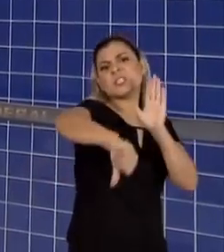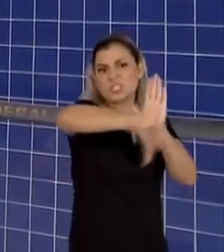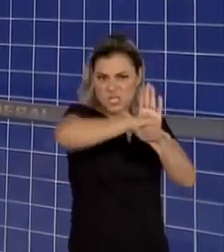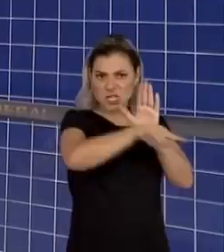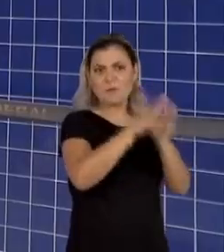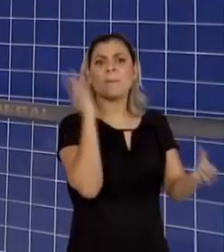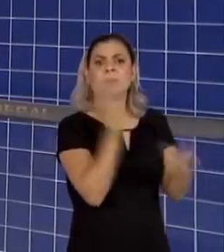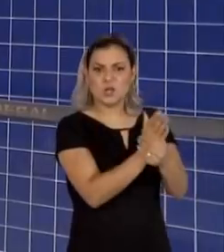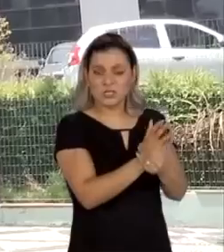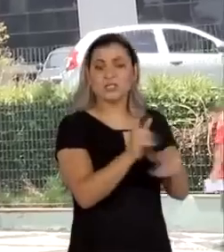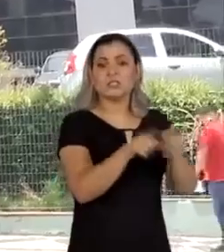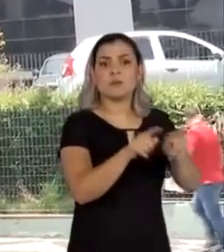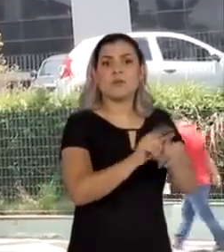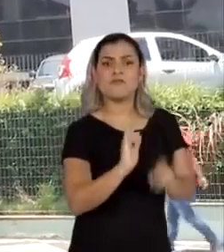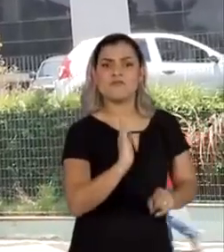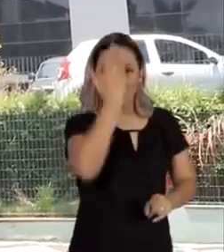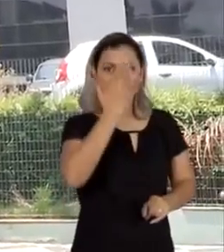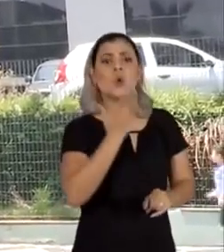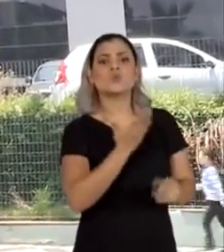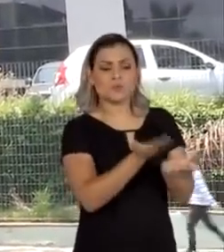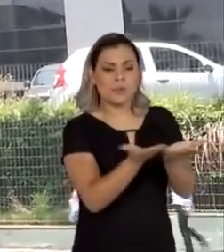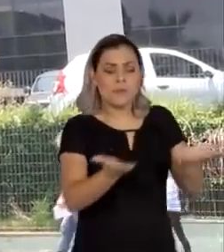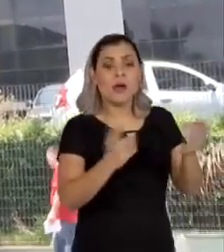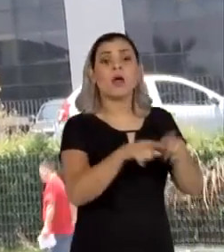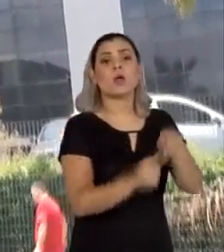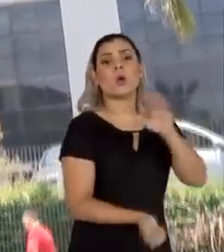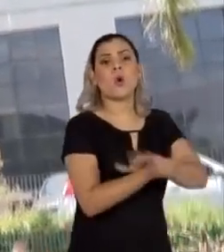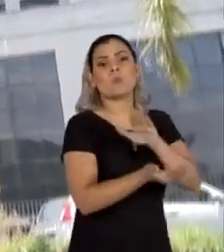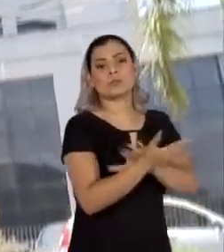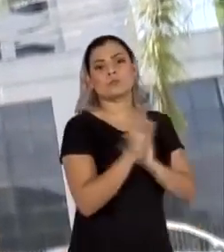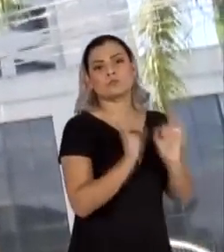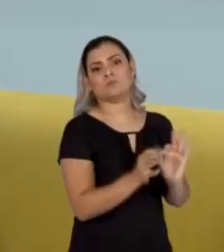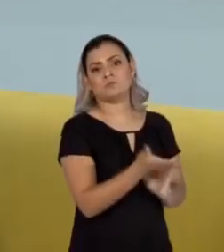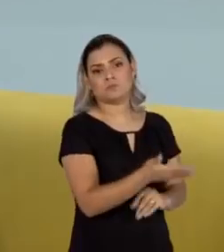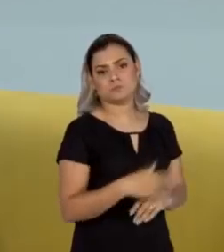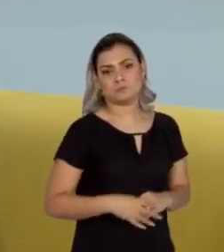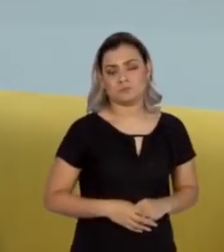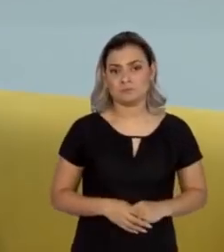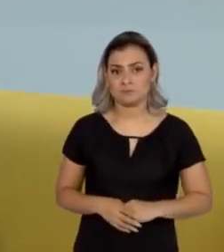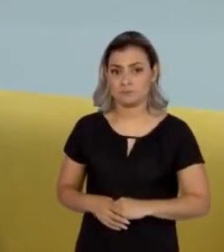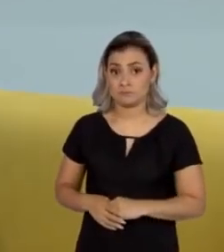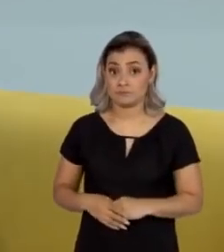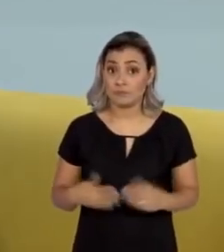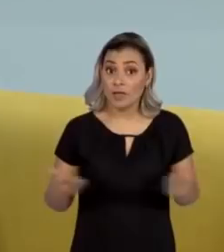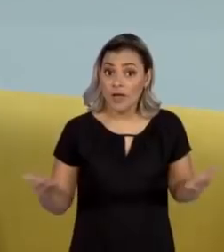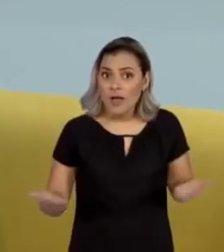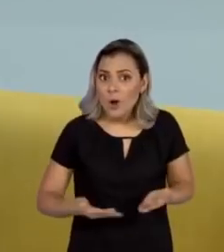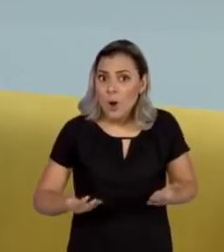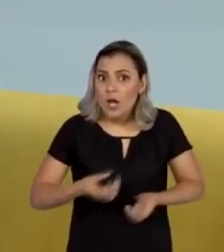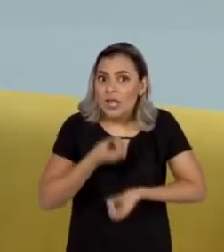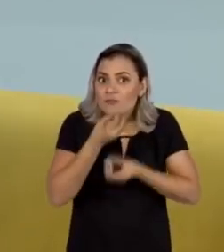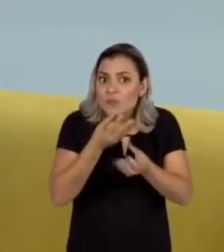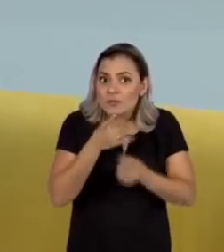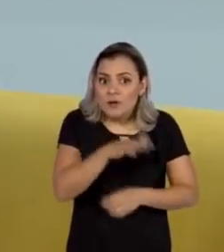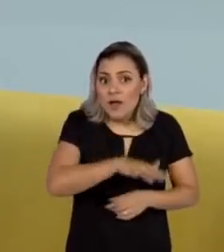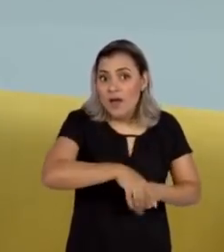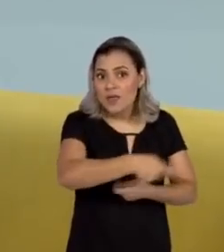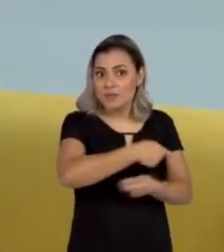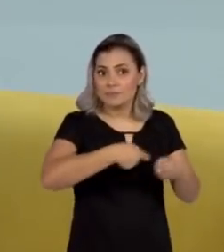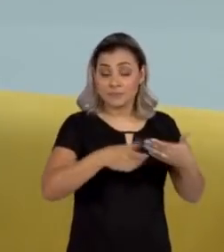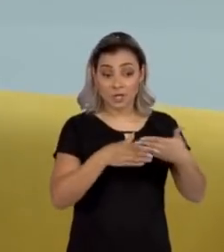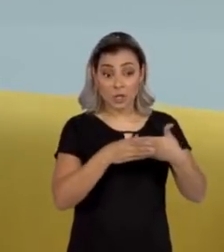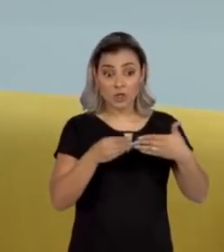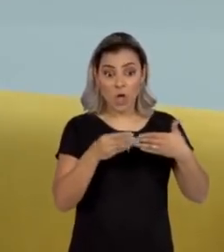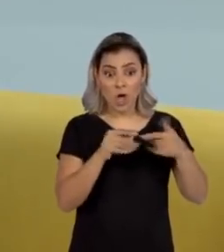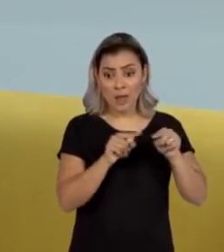licitações, falsidade ideológica e corrupção ativa e passiva. Agora, alguns dados do mercado financeiro. O dólar